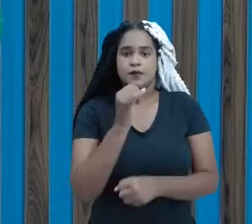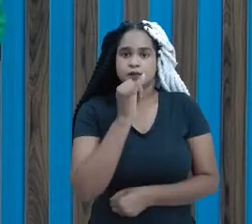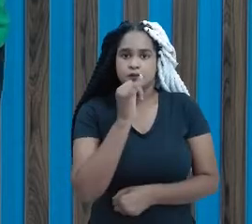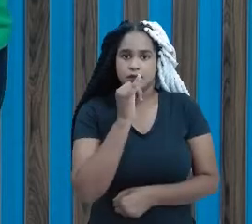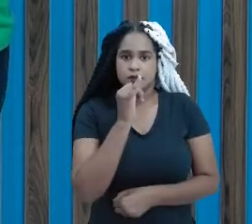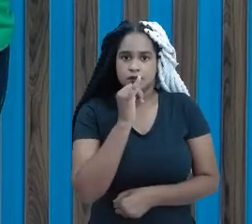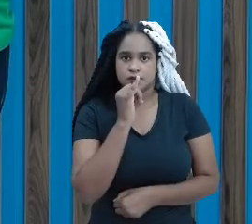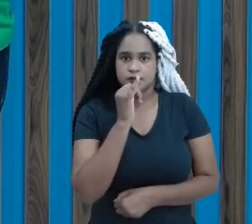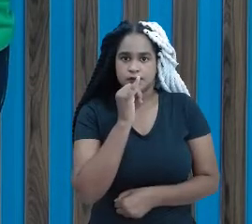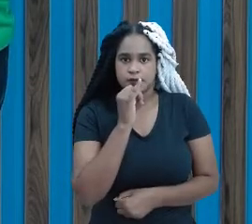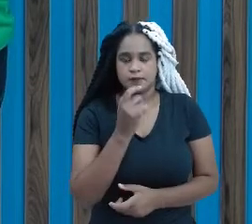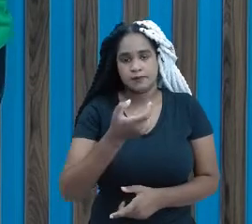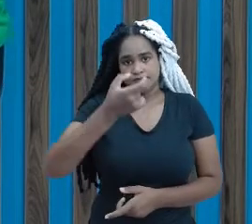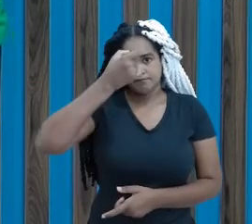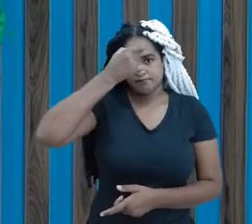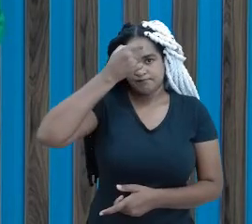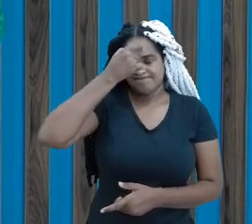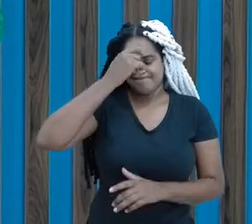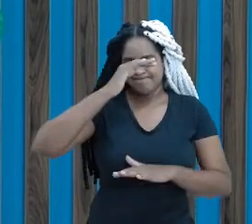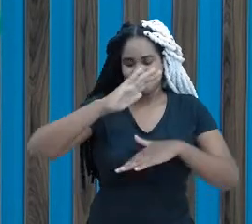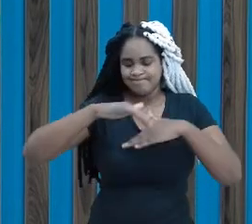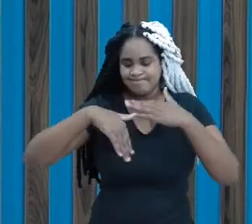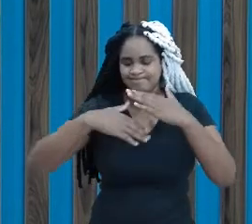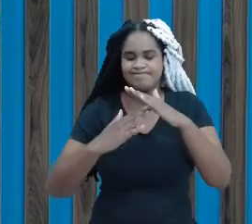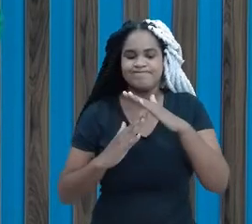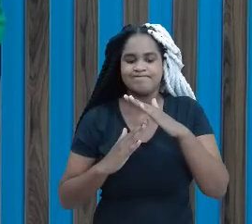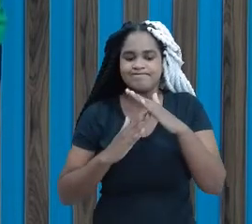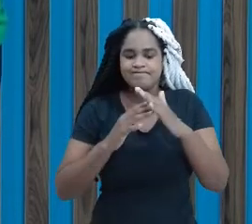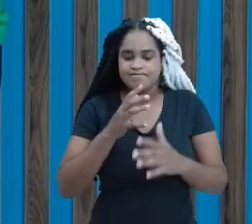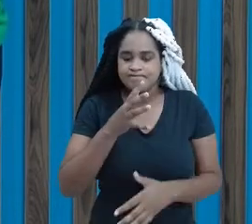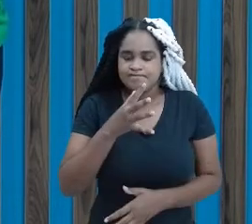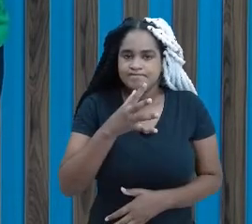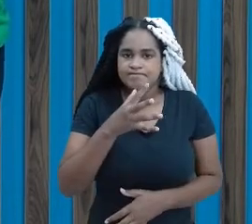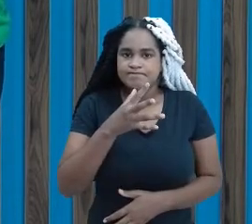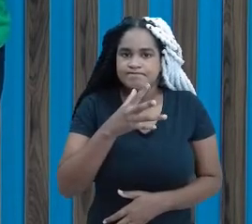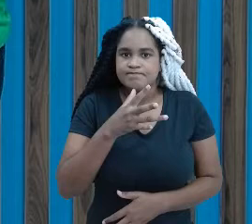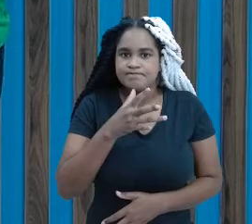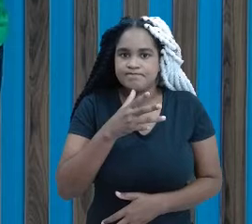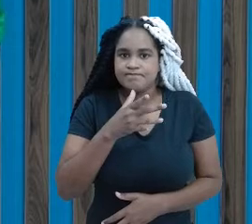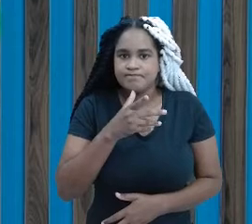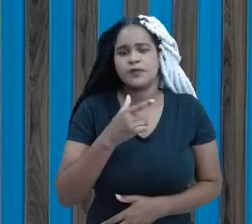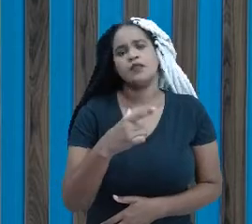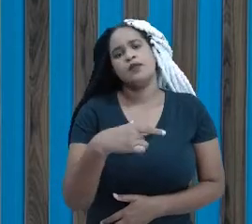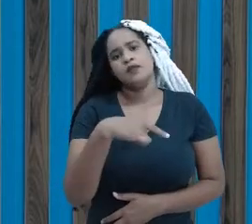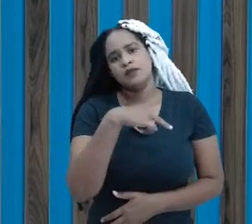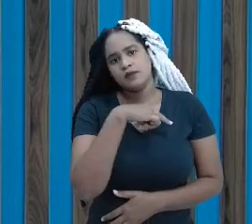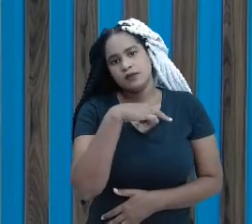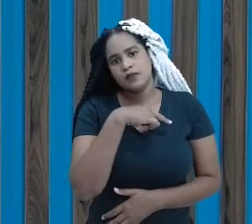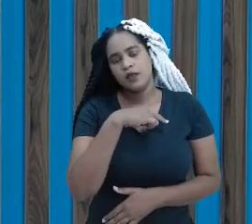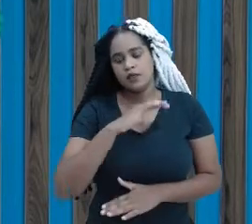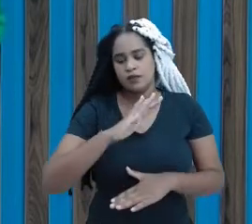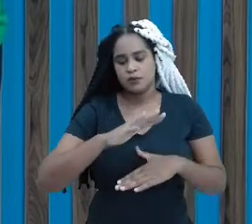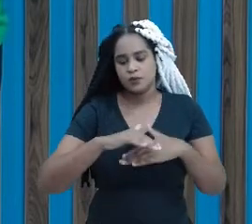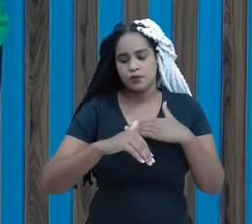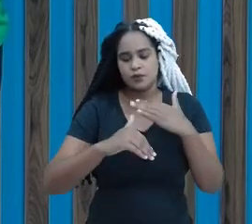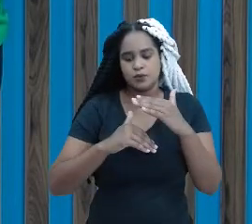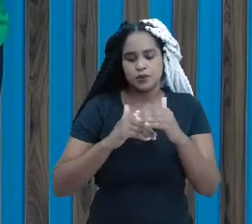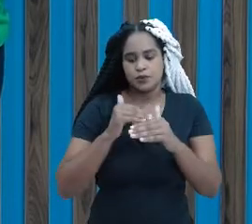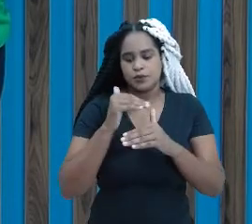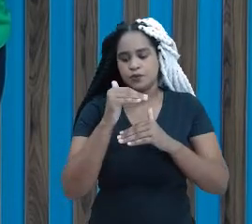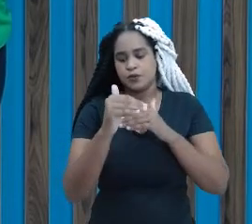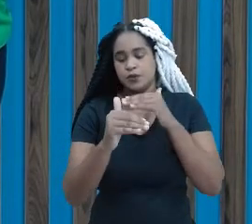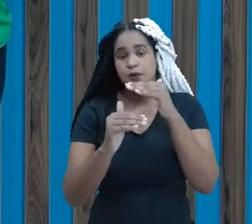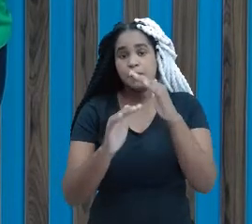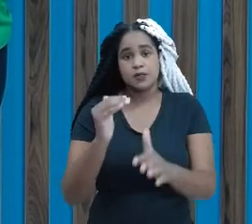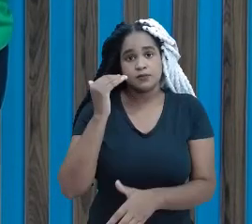Então, o desenvolvimento intelectual dele é um pouco mais lento, né? Existe uma gradação aí, tá certo? Mas o indivíduo